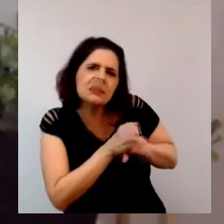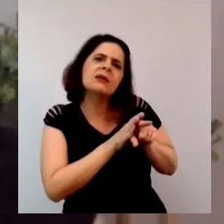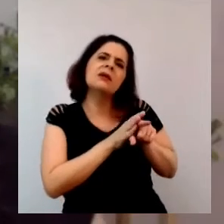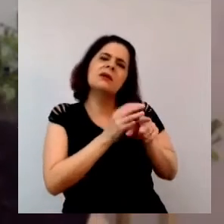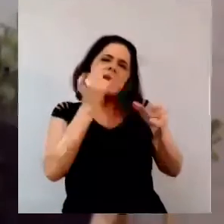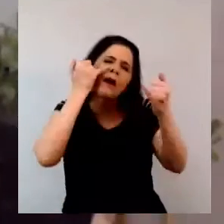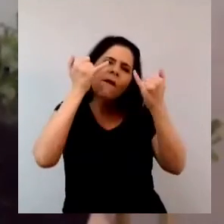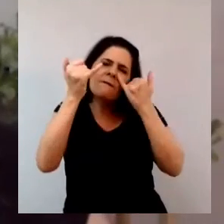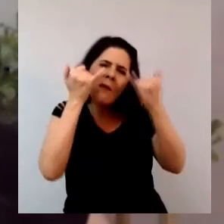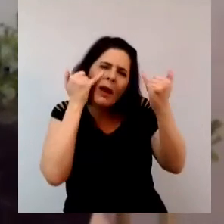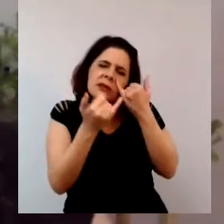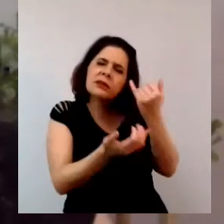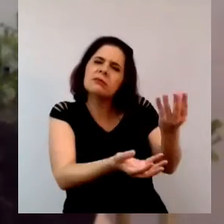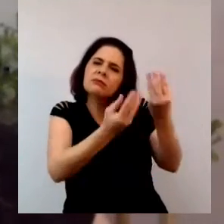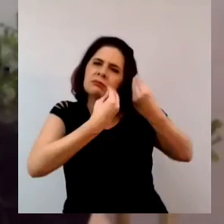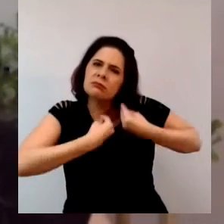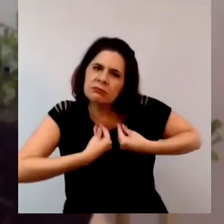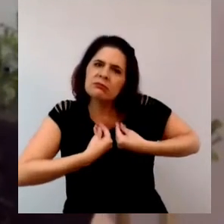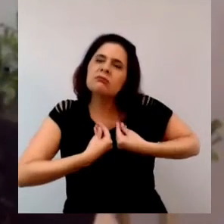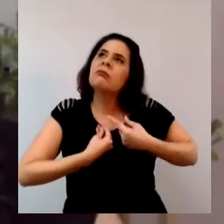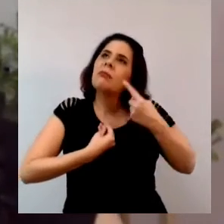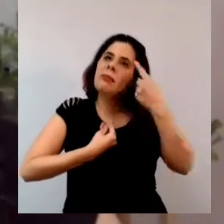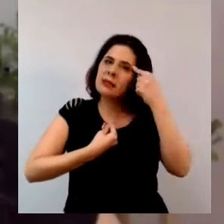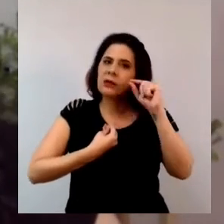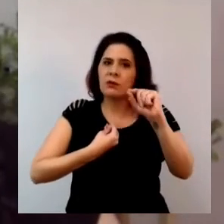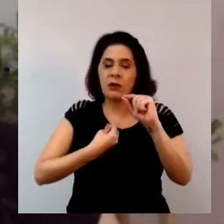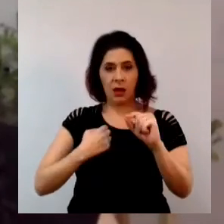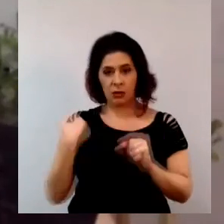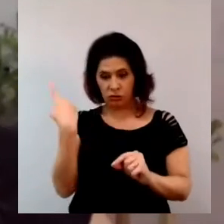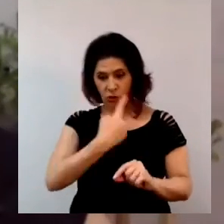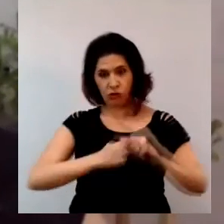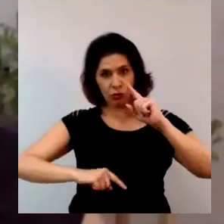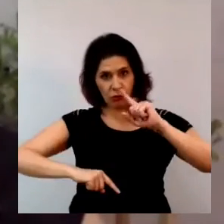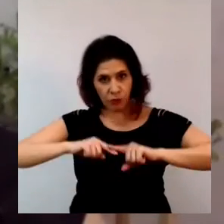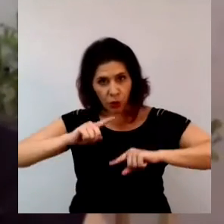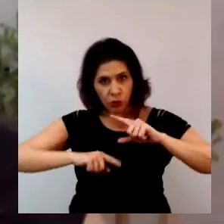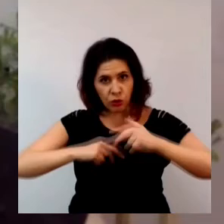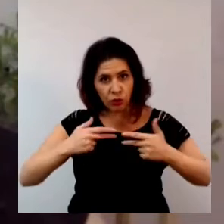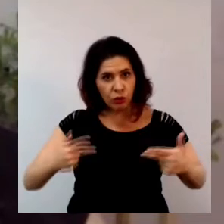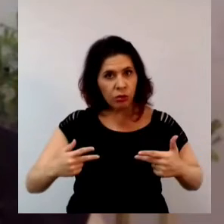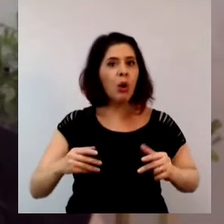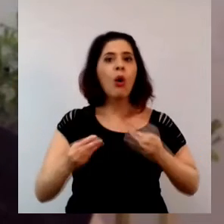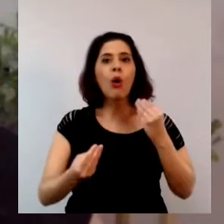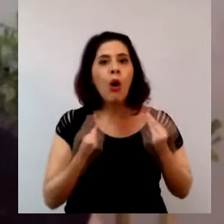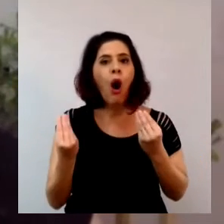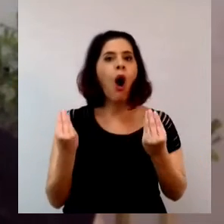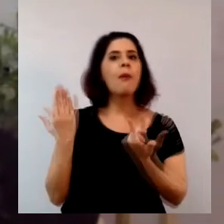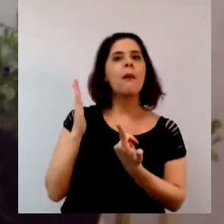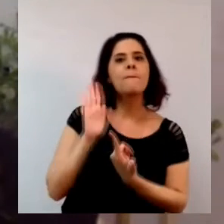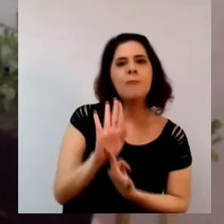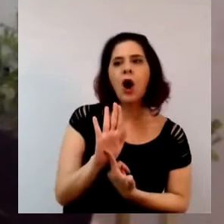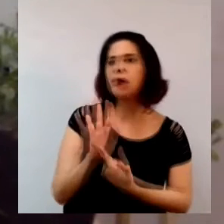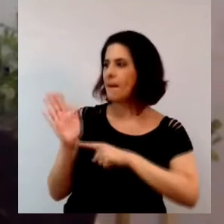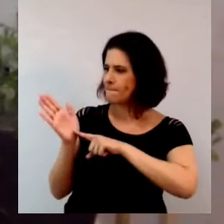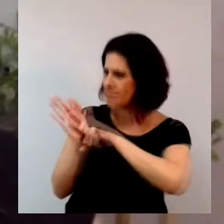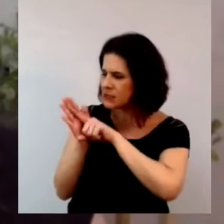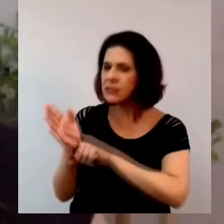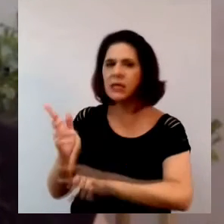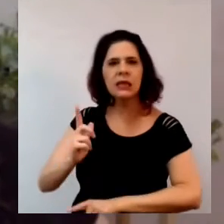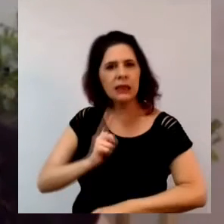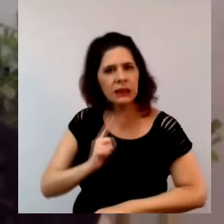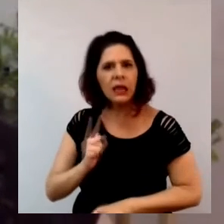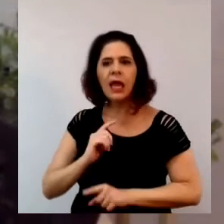olha, o nosso produto é esse, ele é um resultado de uma pesquisa científica e mostra como essa pesquisa tem sido